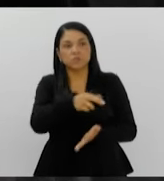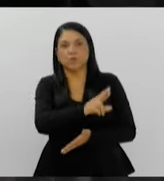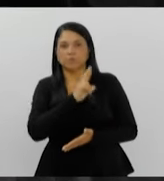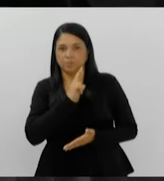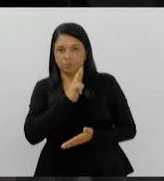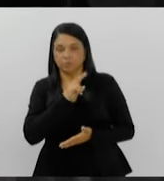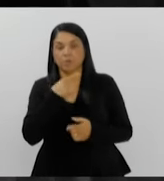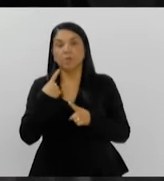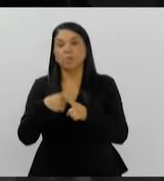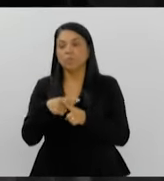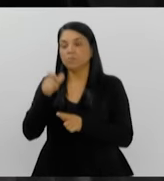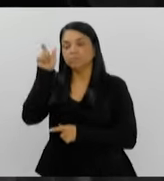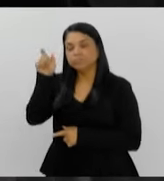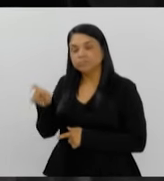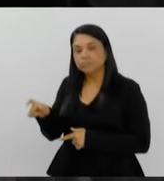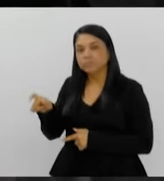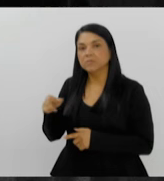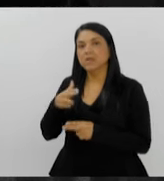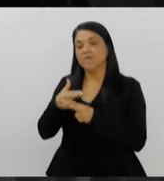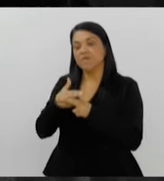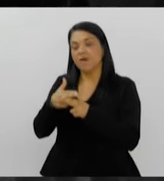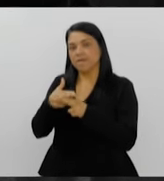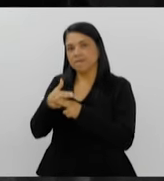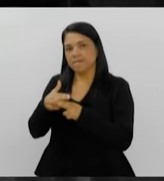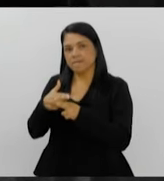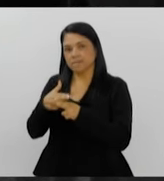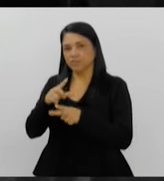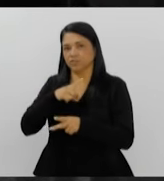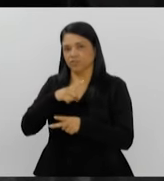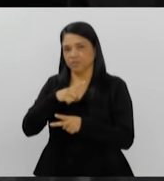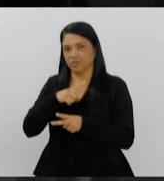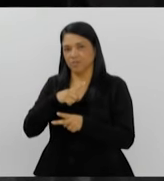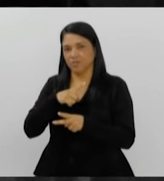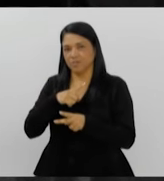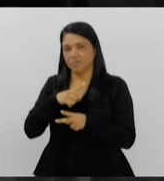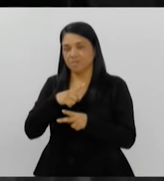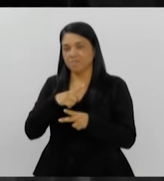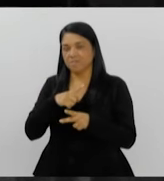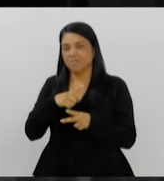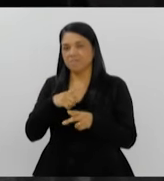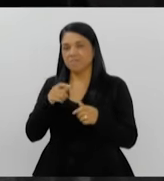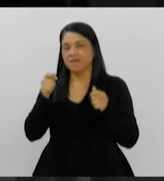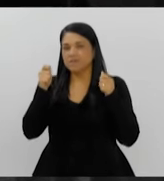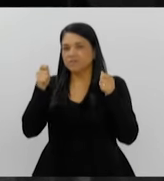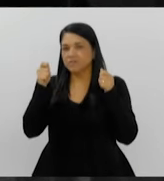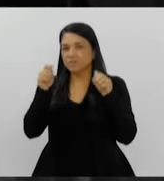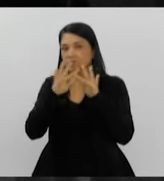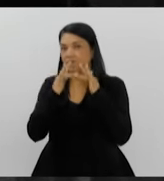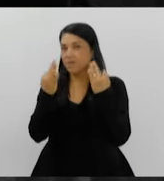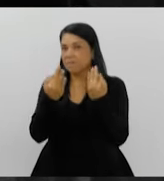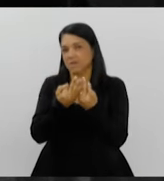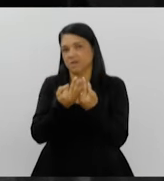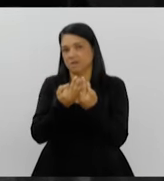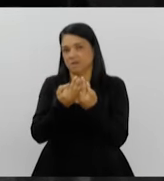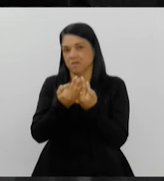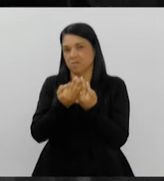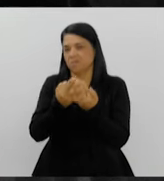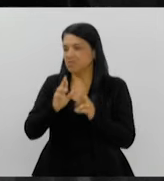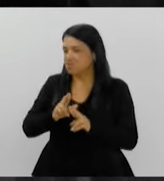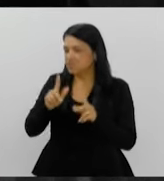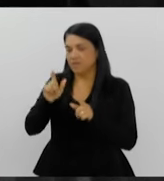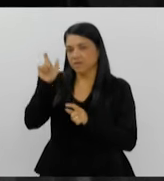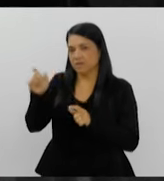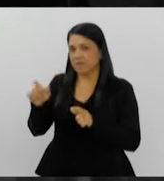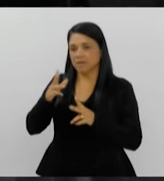por que esse canal estava portando uma faca numa uma manifestação familiar que não era dele e que não era